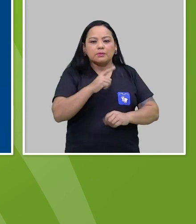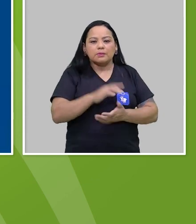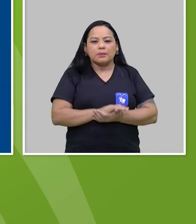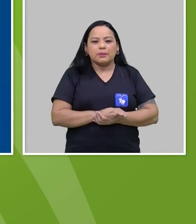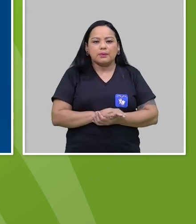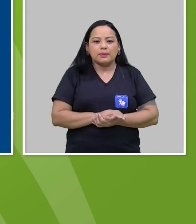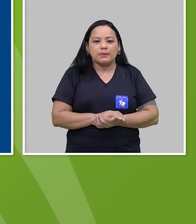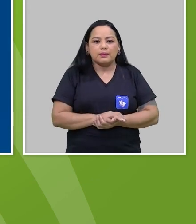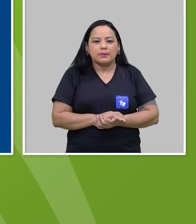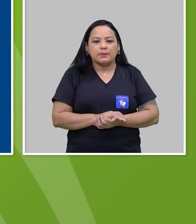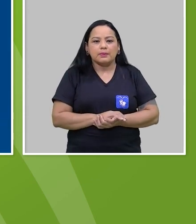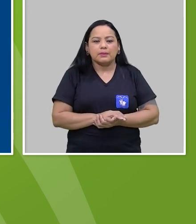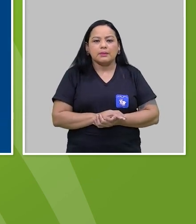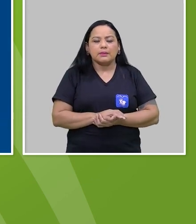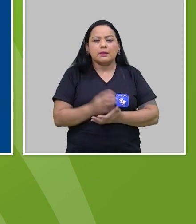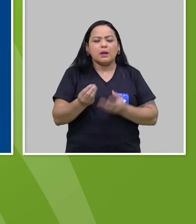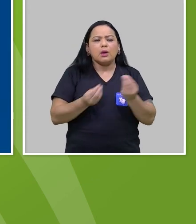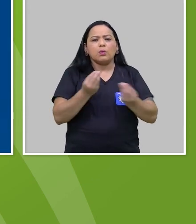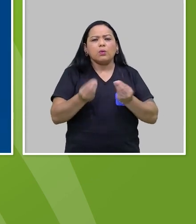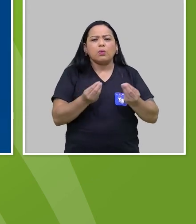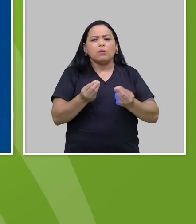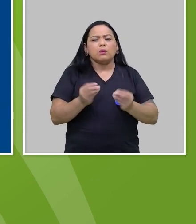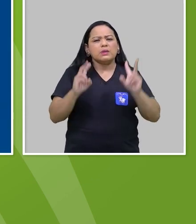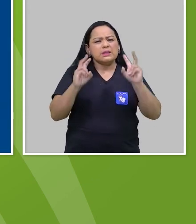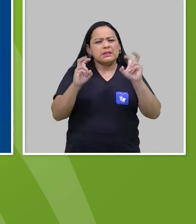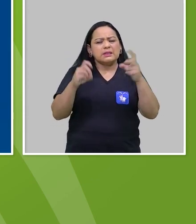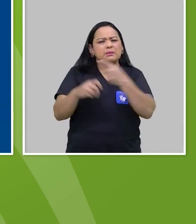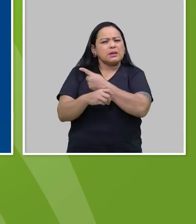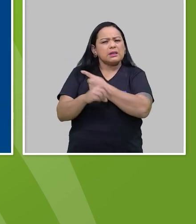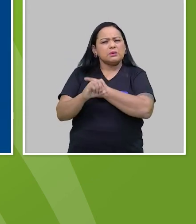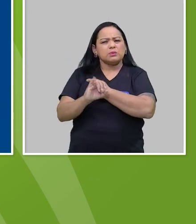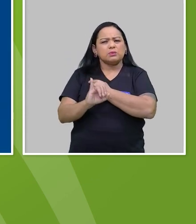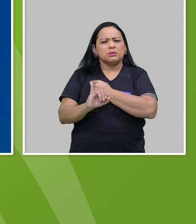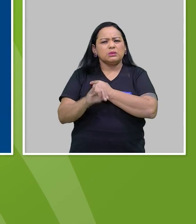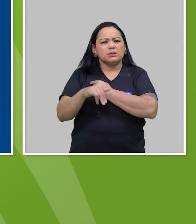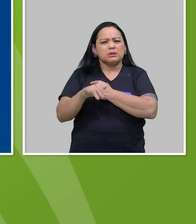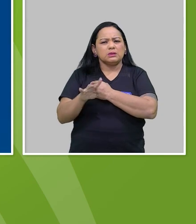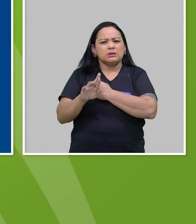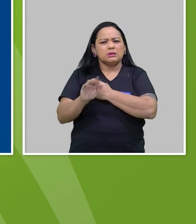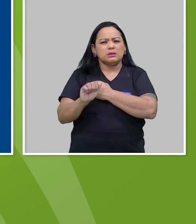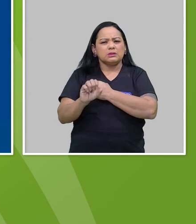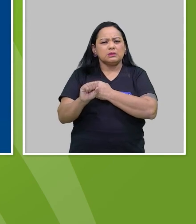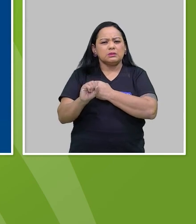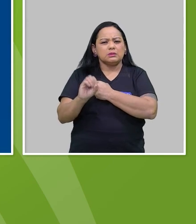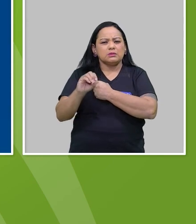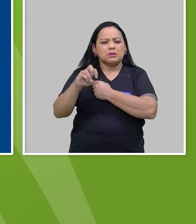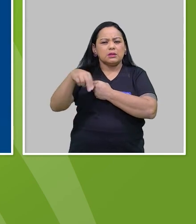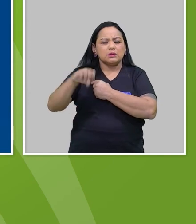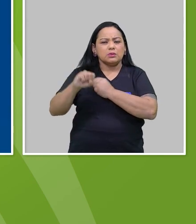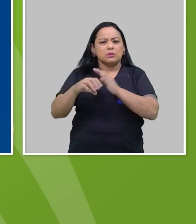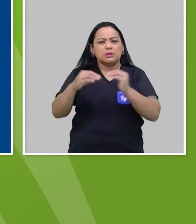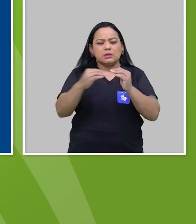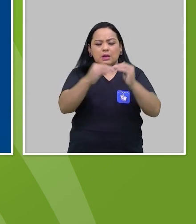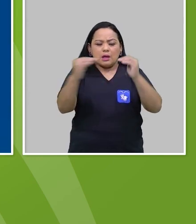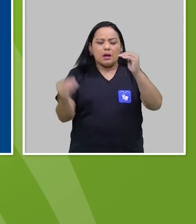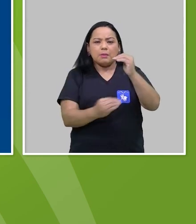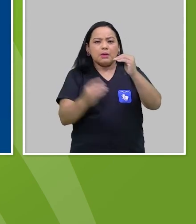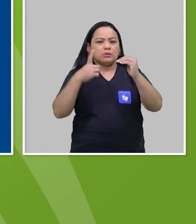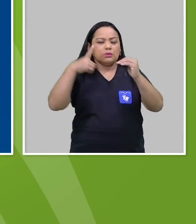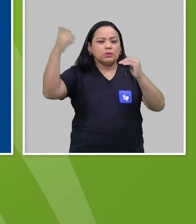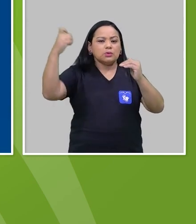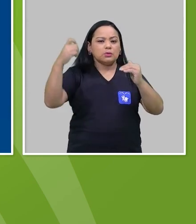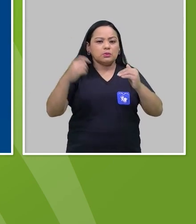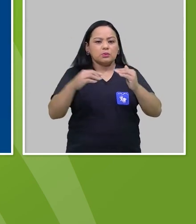infrações, ok? Eu tenho infrações, que é abaixo do som, abaixo de 20